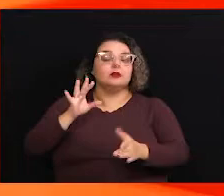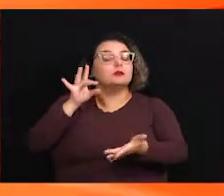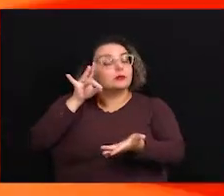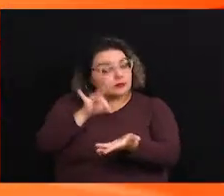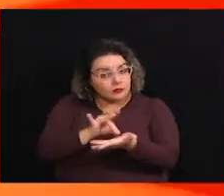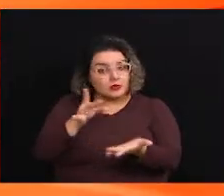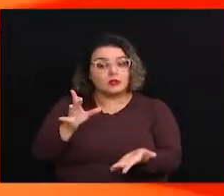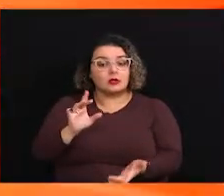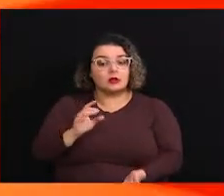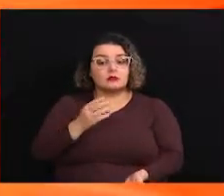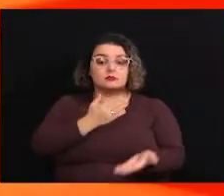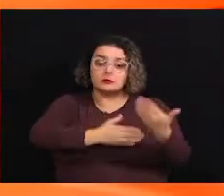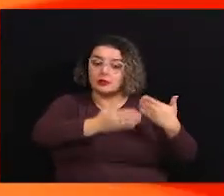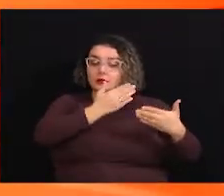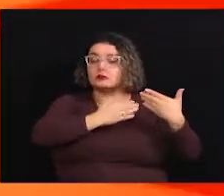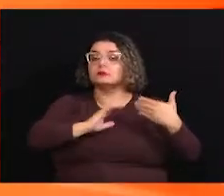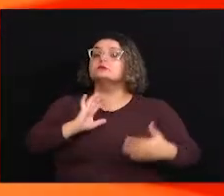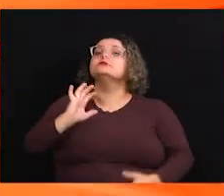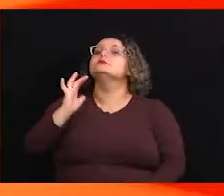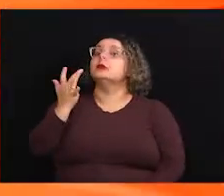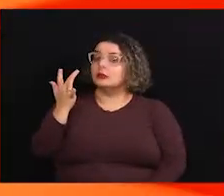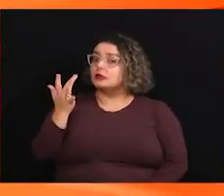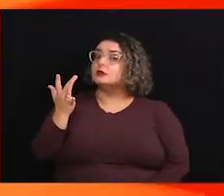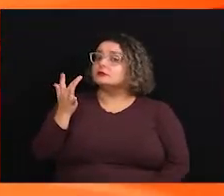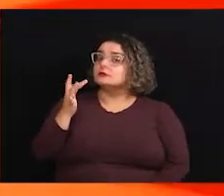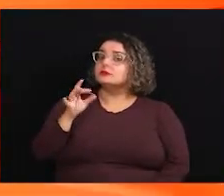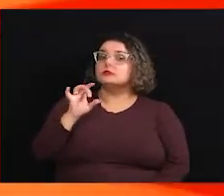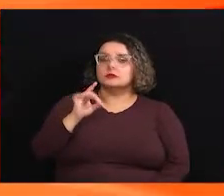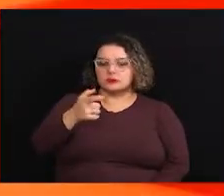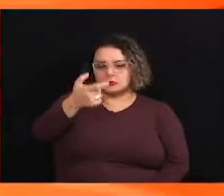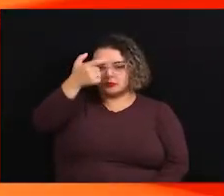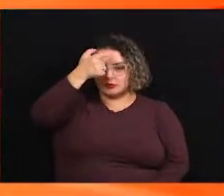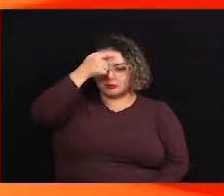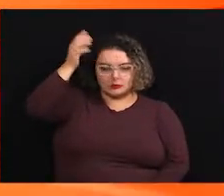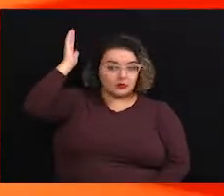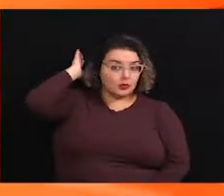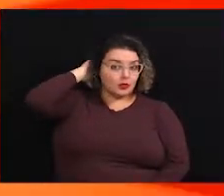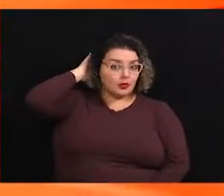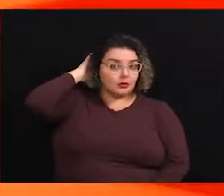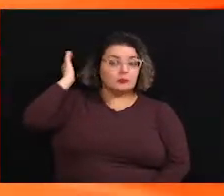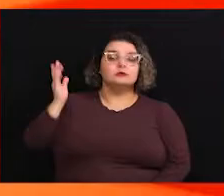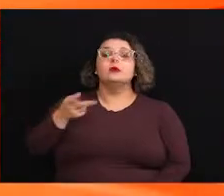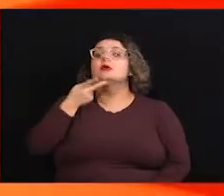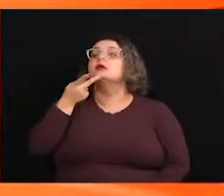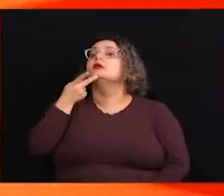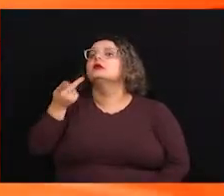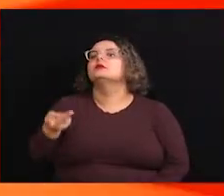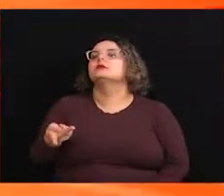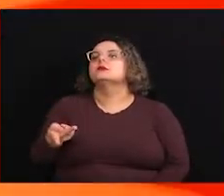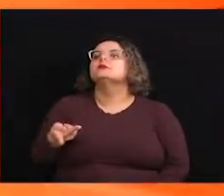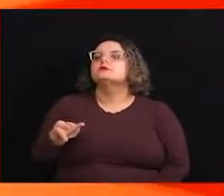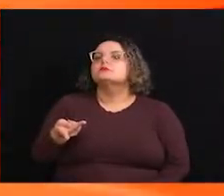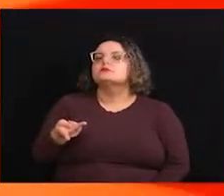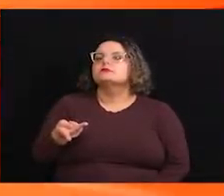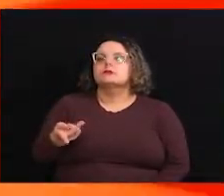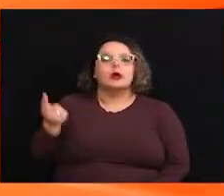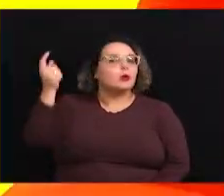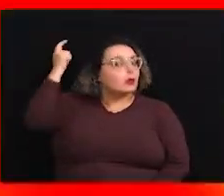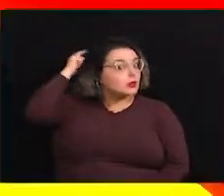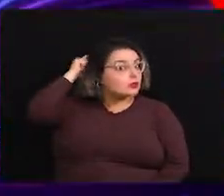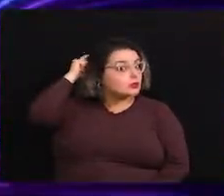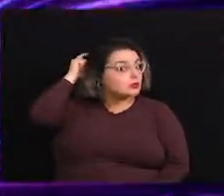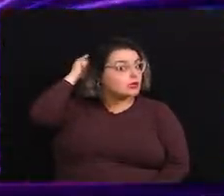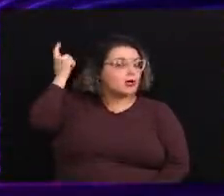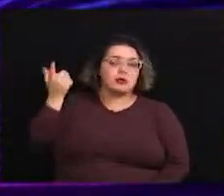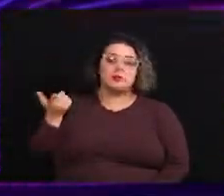descobrindo uma coisa do passado dela que só o inconsciente dela que mandava essas mensagens. Mas ela mesmo nem